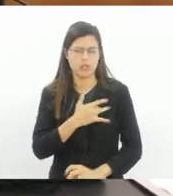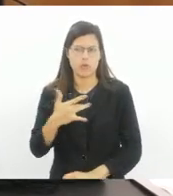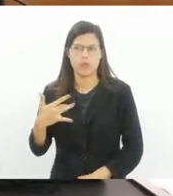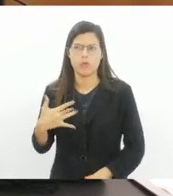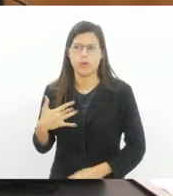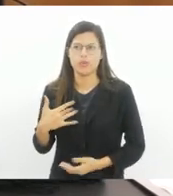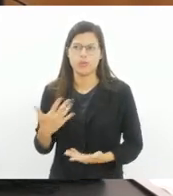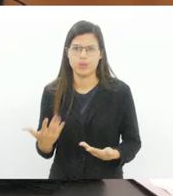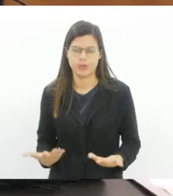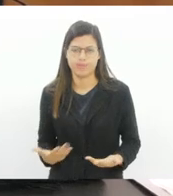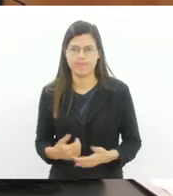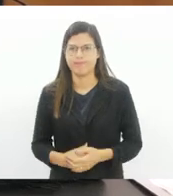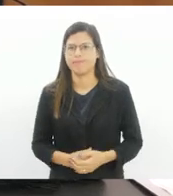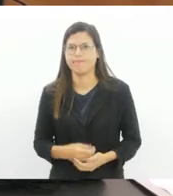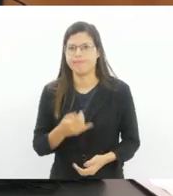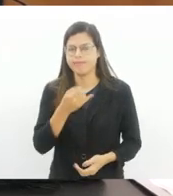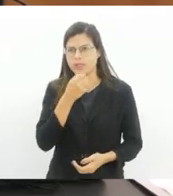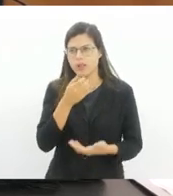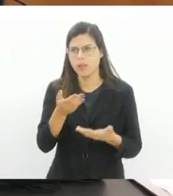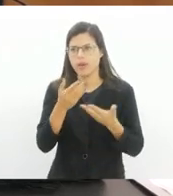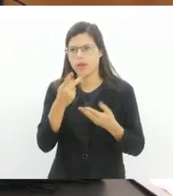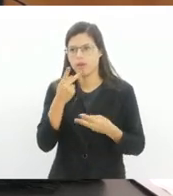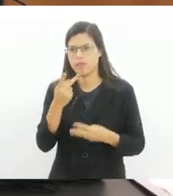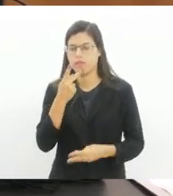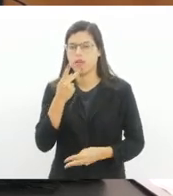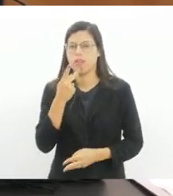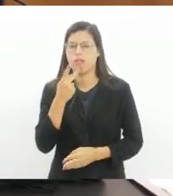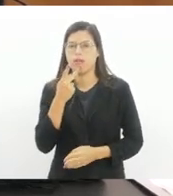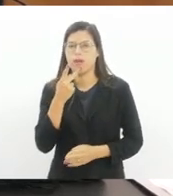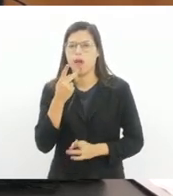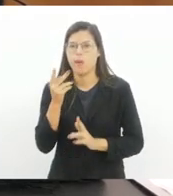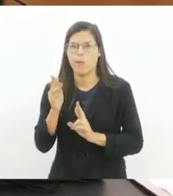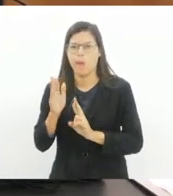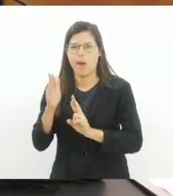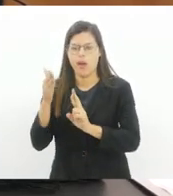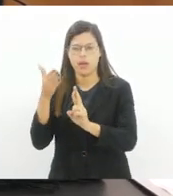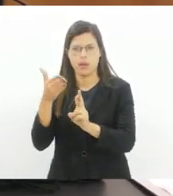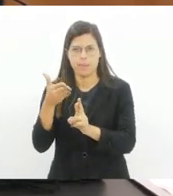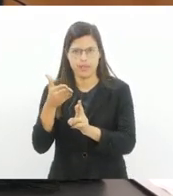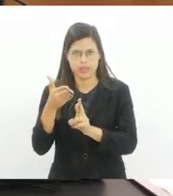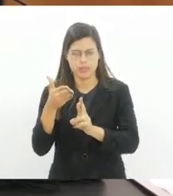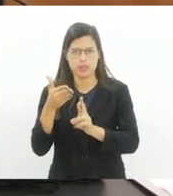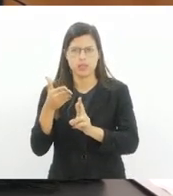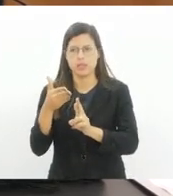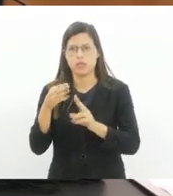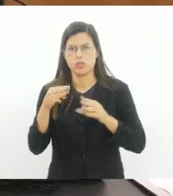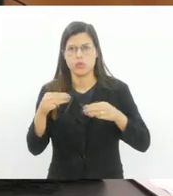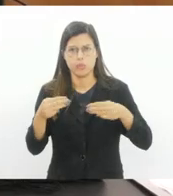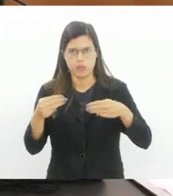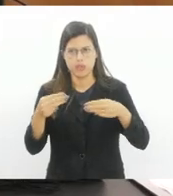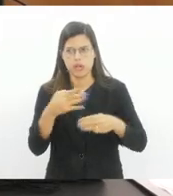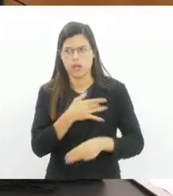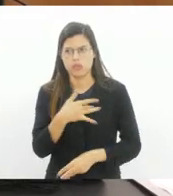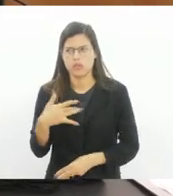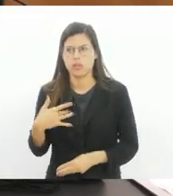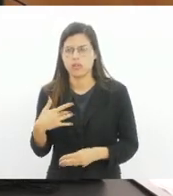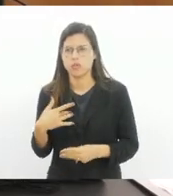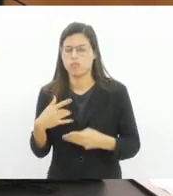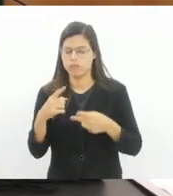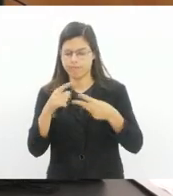ter falado com a presença da representante do Ministério da Saúde sobre duas